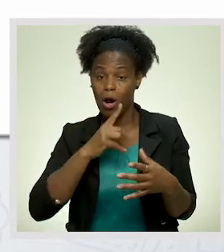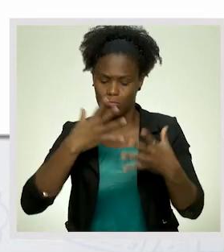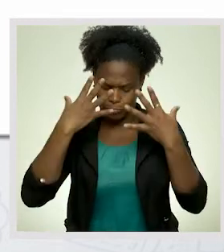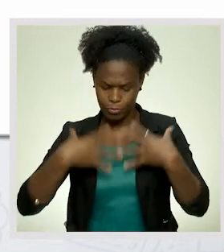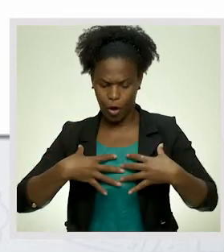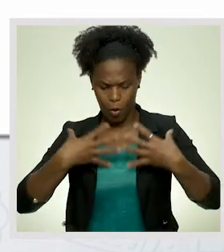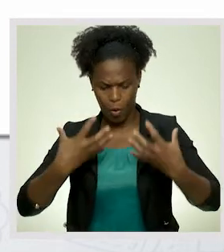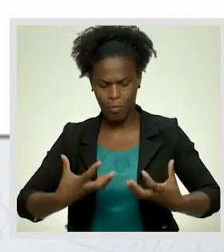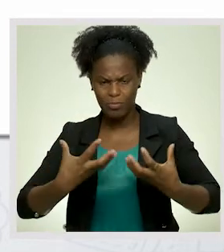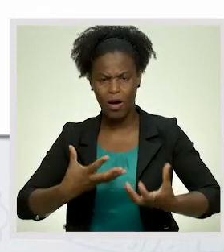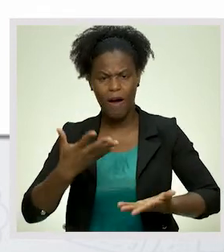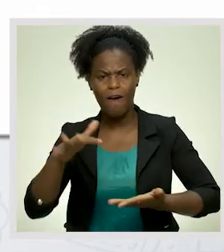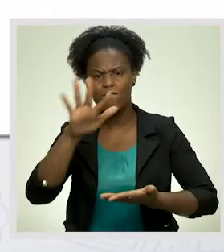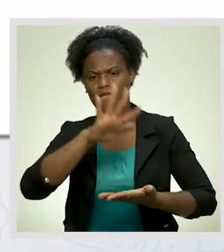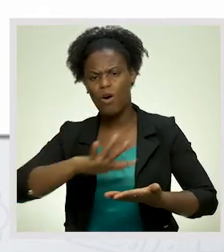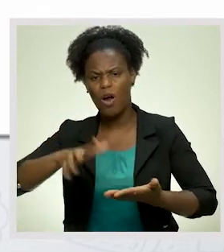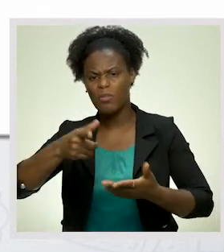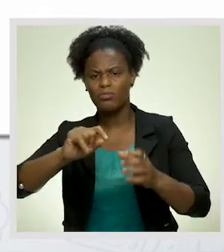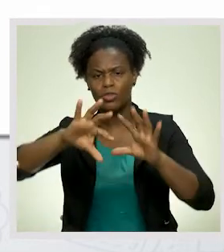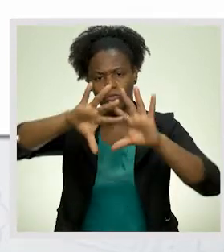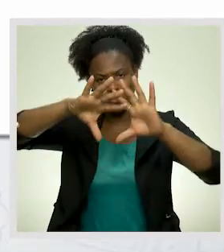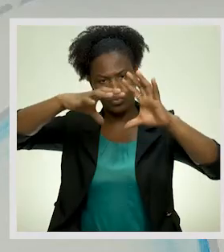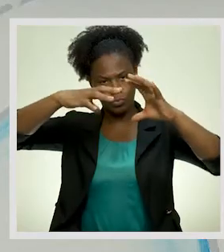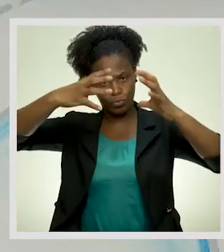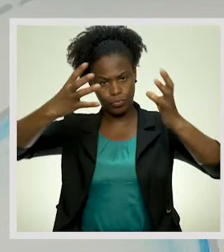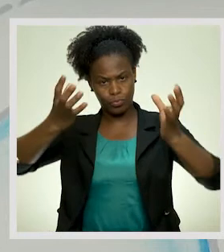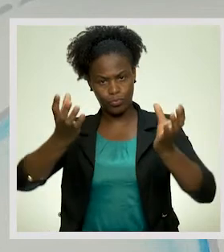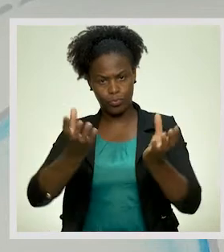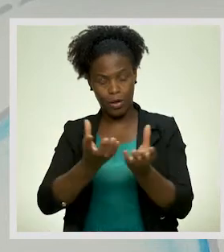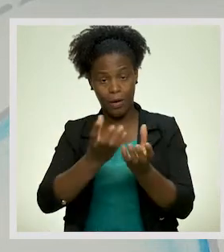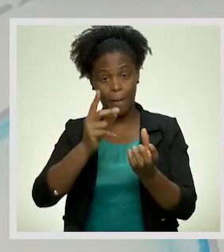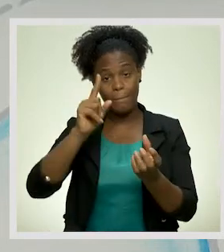forma aproximadamente esférica. Primeira